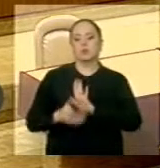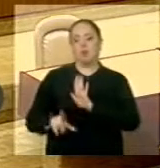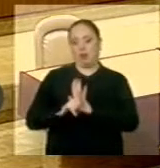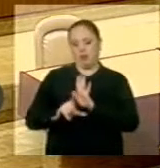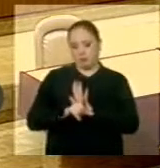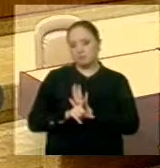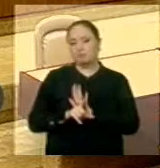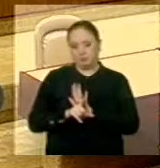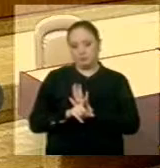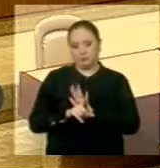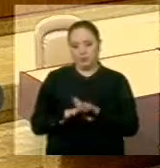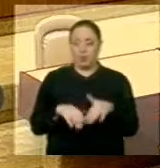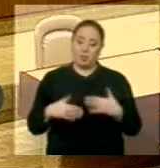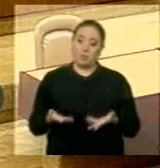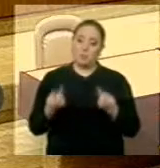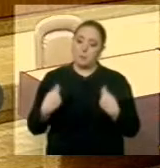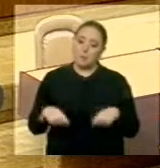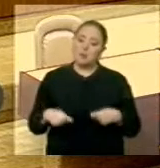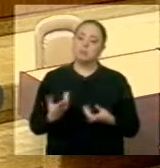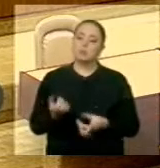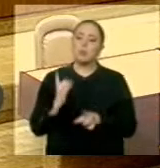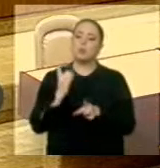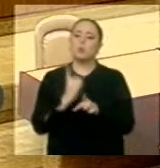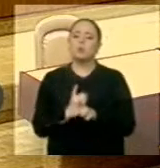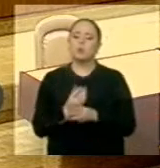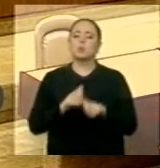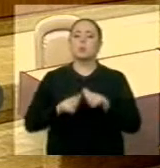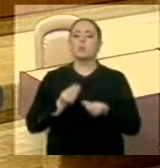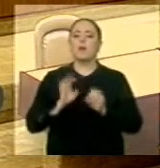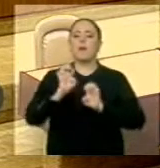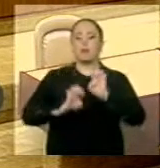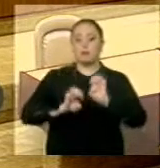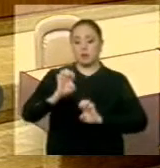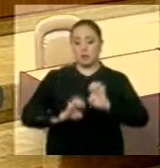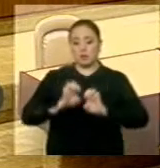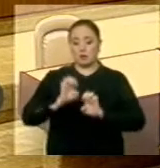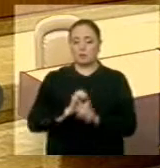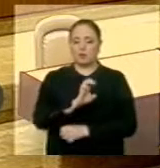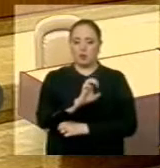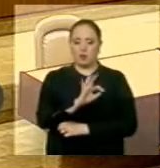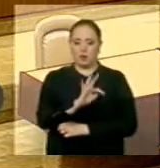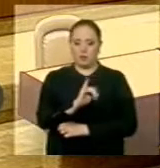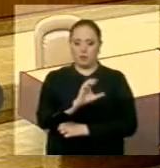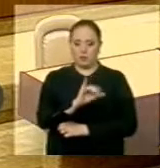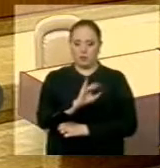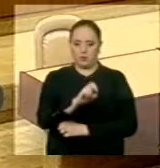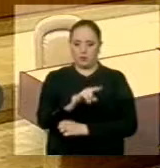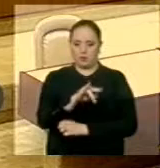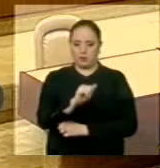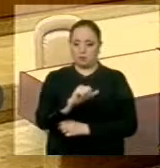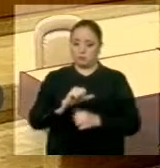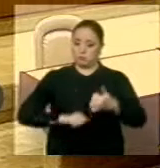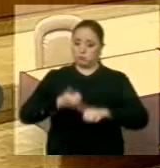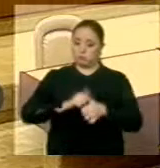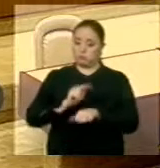legislação, sendo necessário encontrar um ponto de equilíbrio entre a eficiência na fiscalização dessas